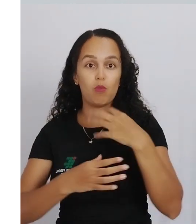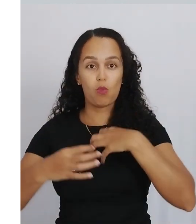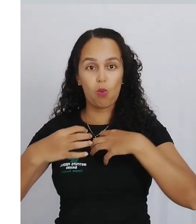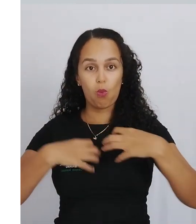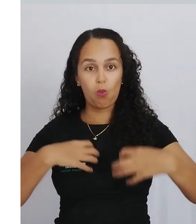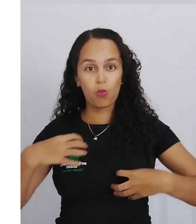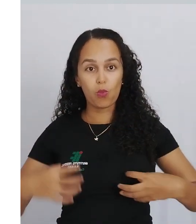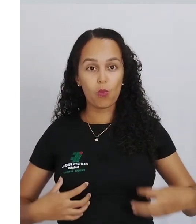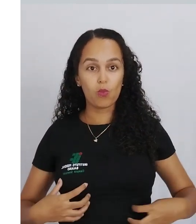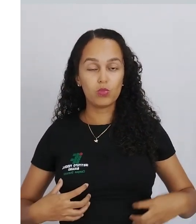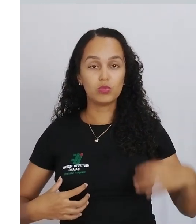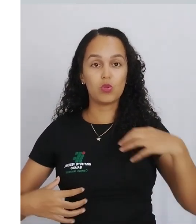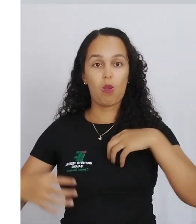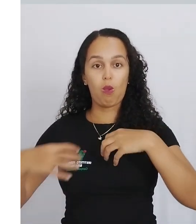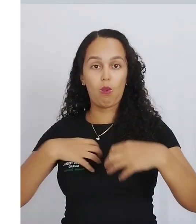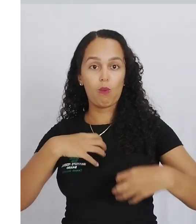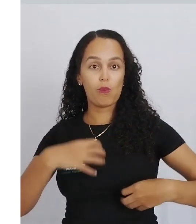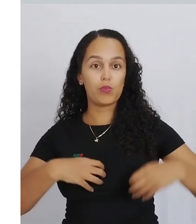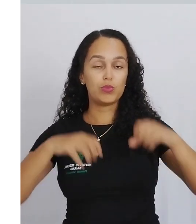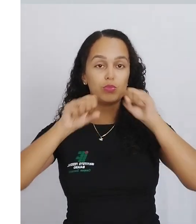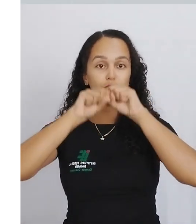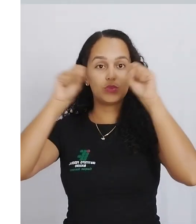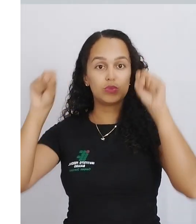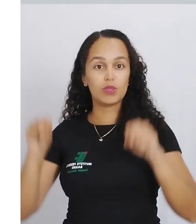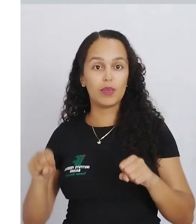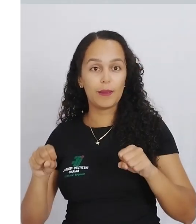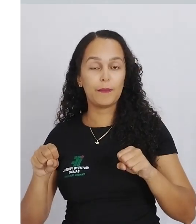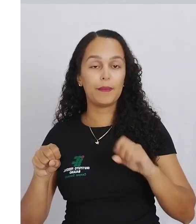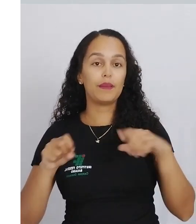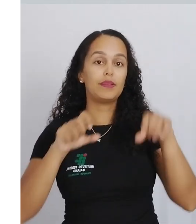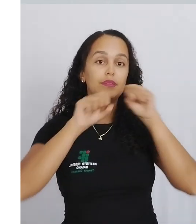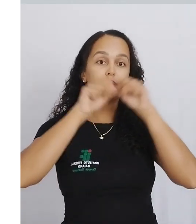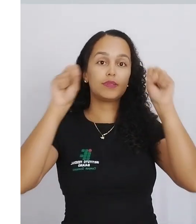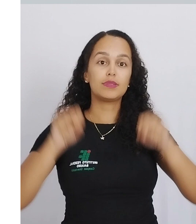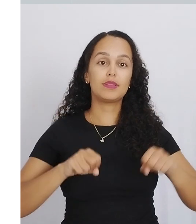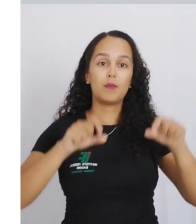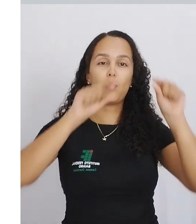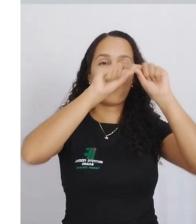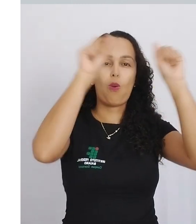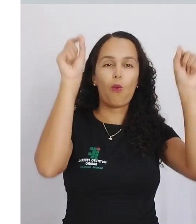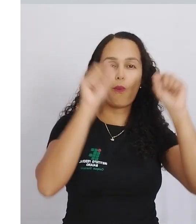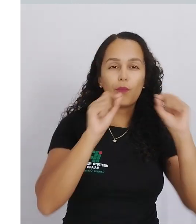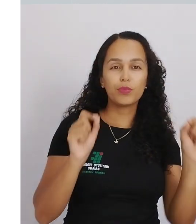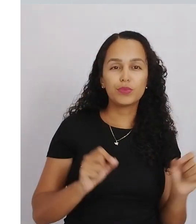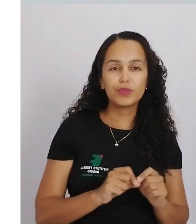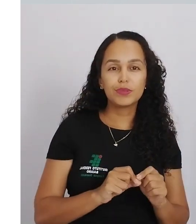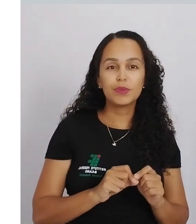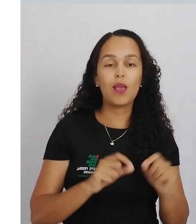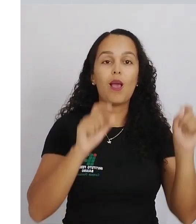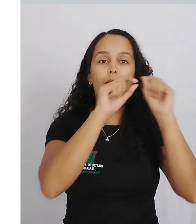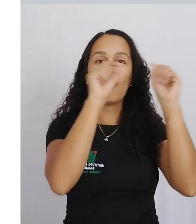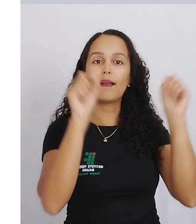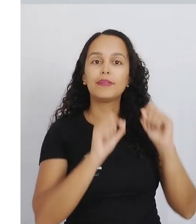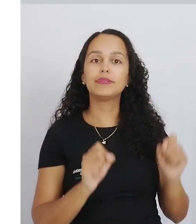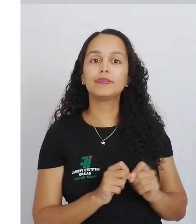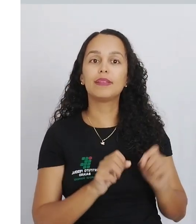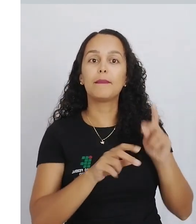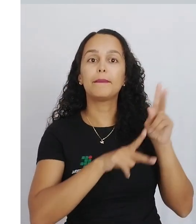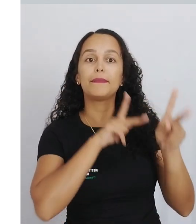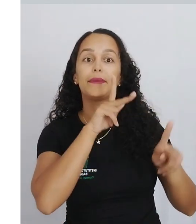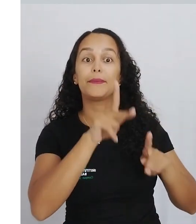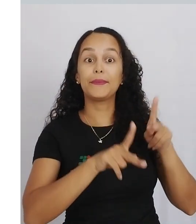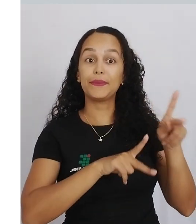sistemas, os sistemas formam organismo, o organismo forma, vários organismos vão formar uma população,